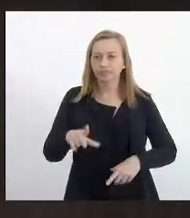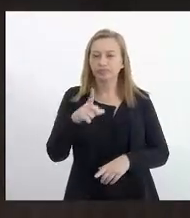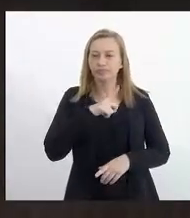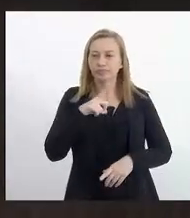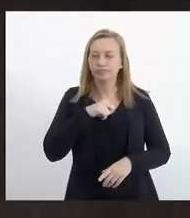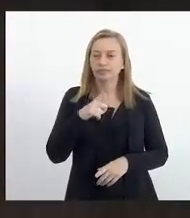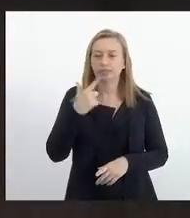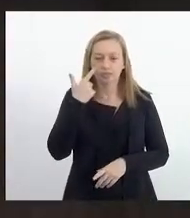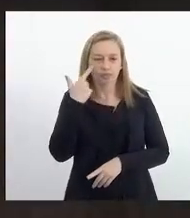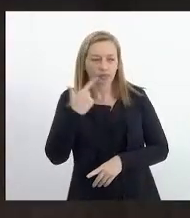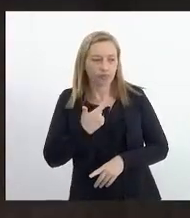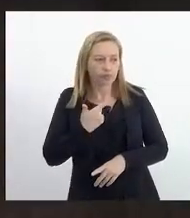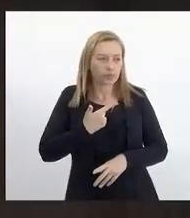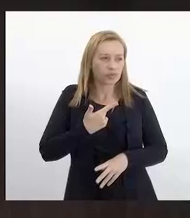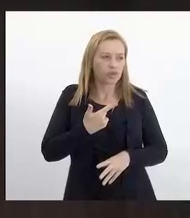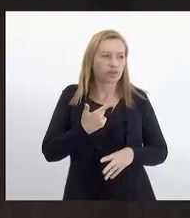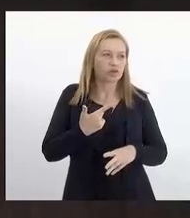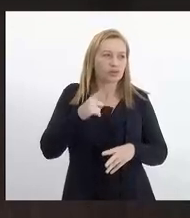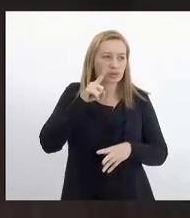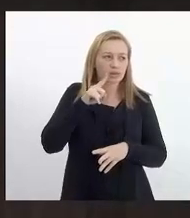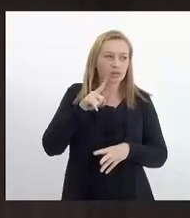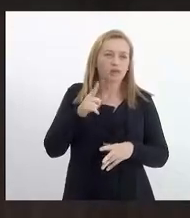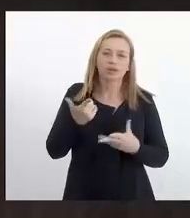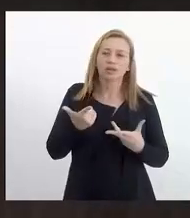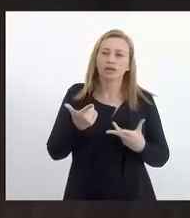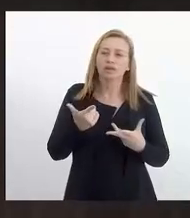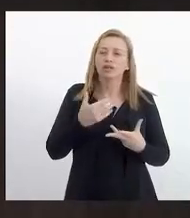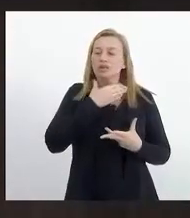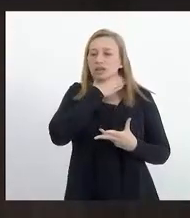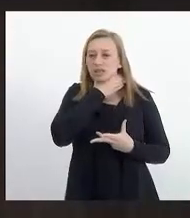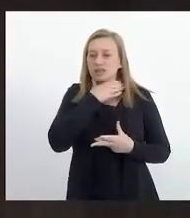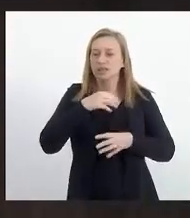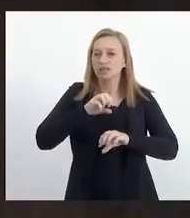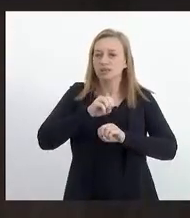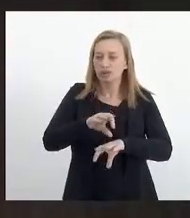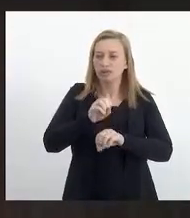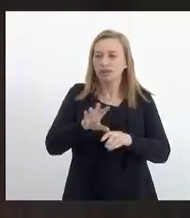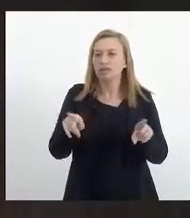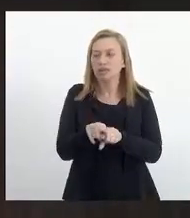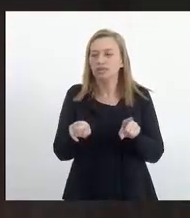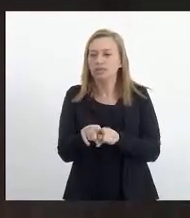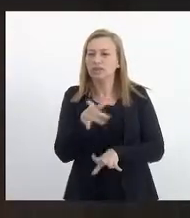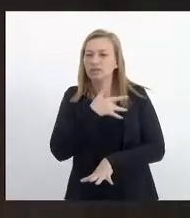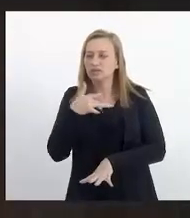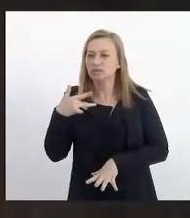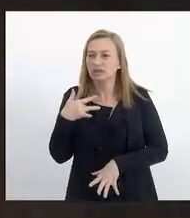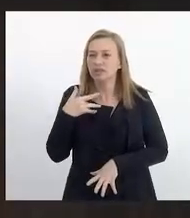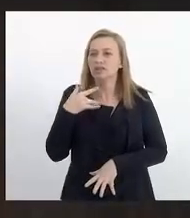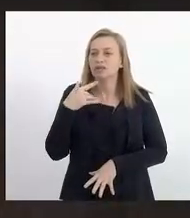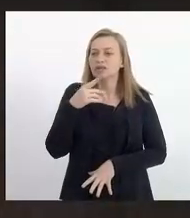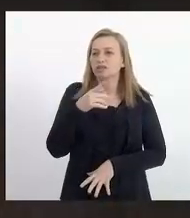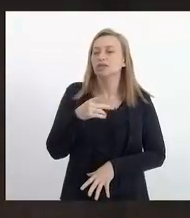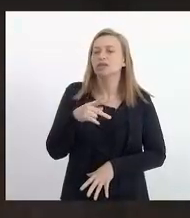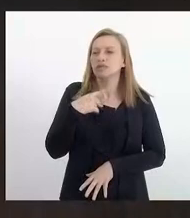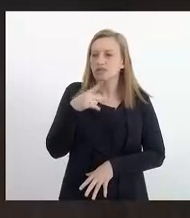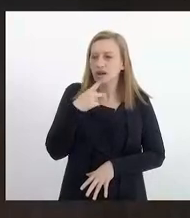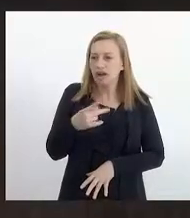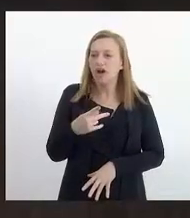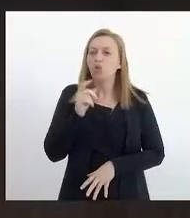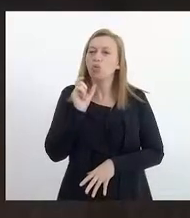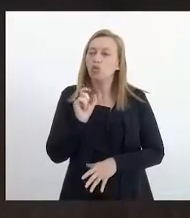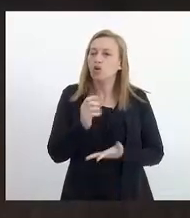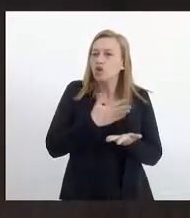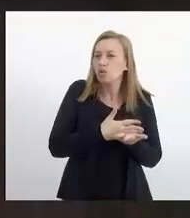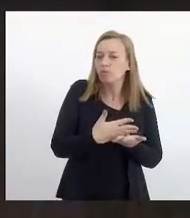abismos educacionais e na saúde pública. Então, nesse sentido, ressaltar aqui que o que se começa